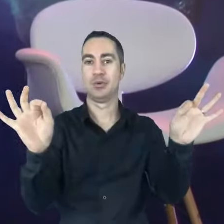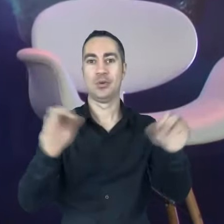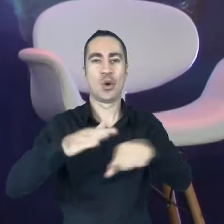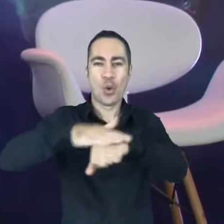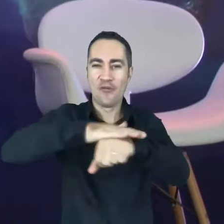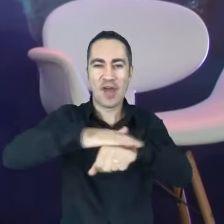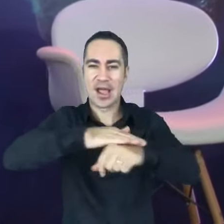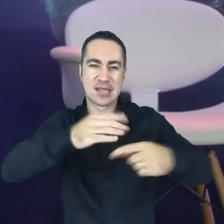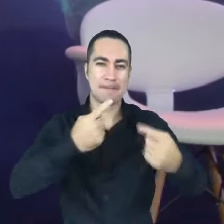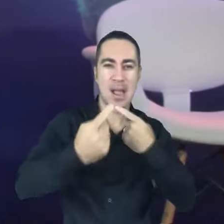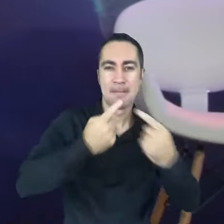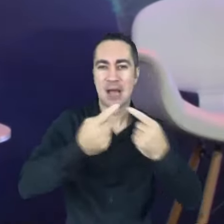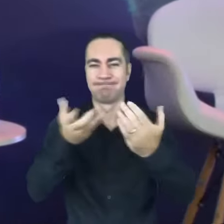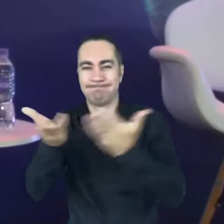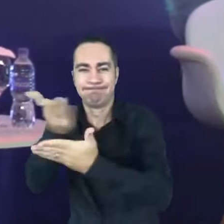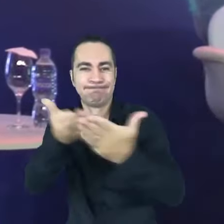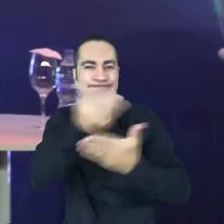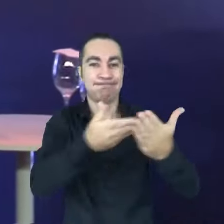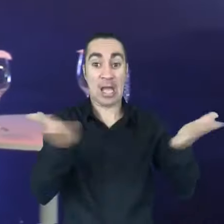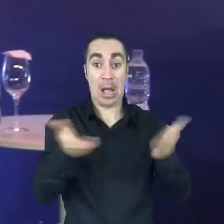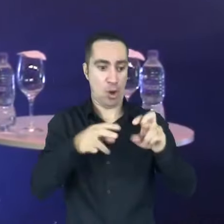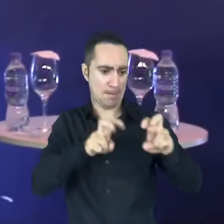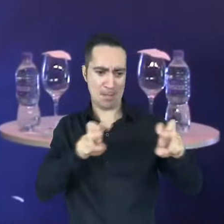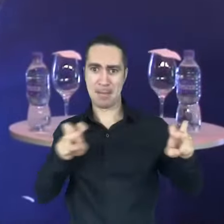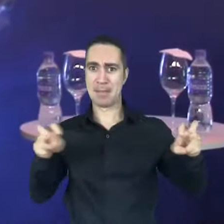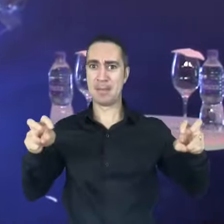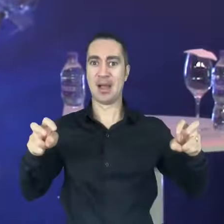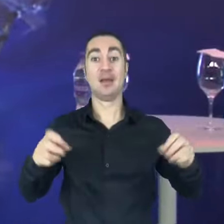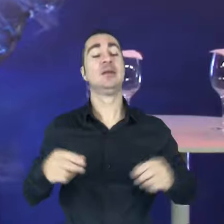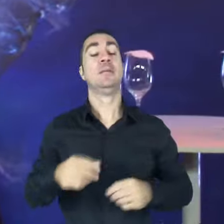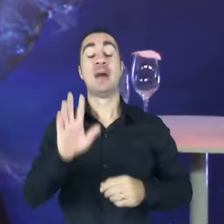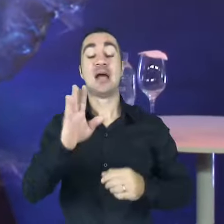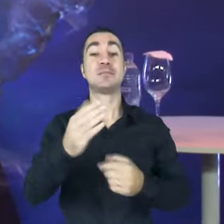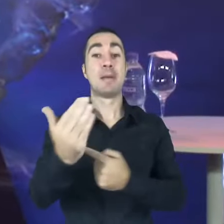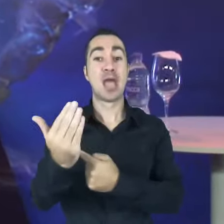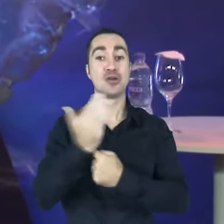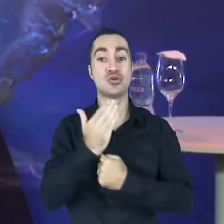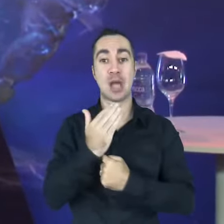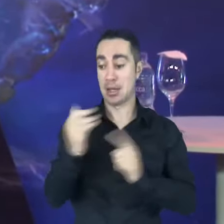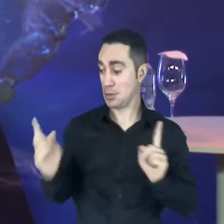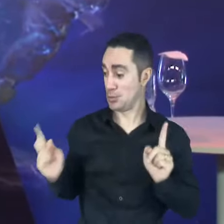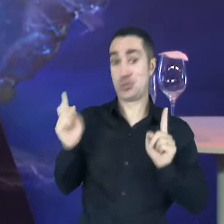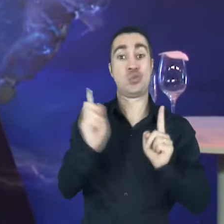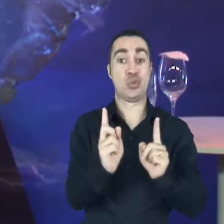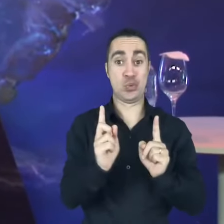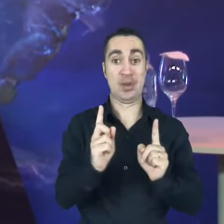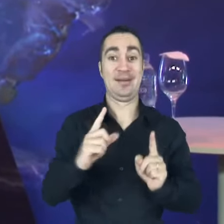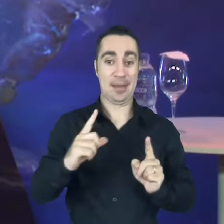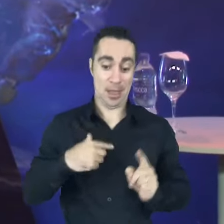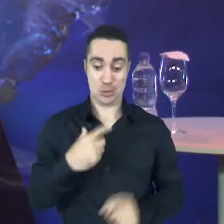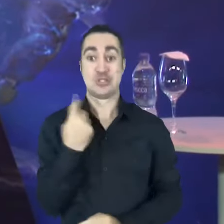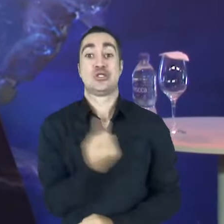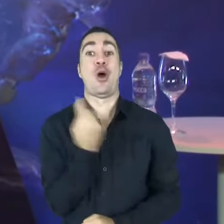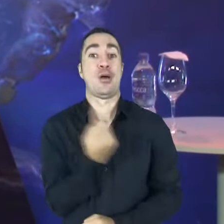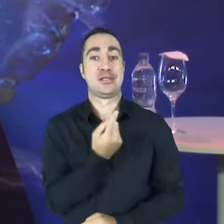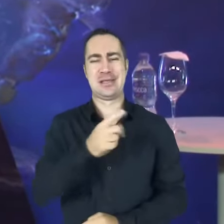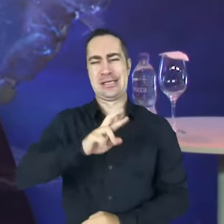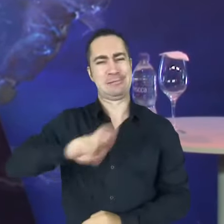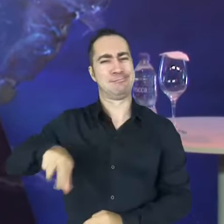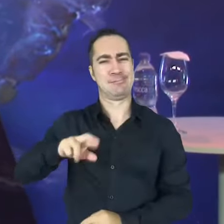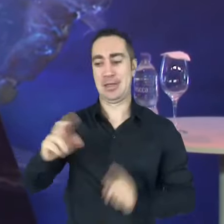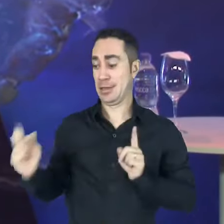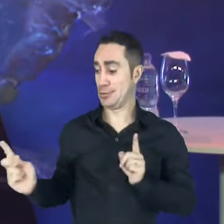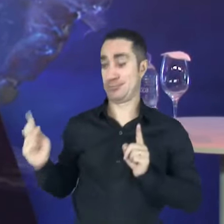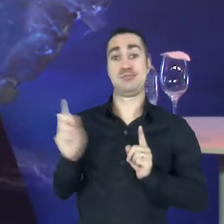ter agora. Mas, para me ajudar, porque nesse mundo ninguém faz nada sozinho, eu vou chamar minha colega Juliana